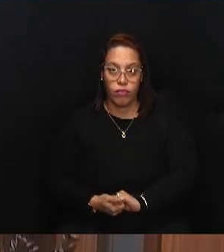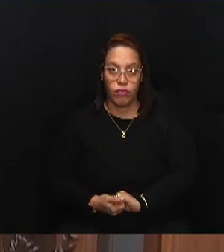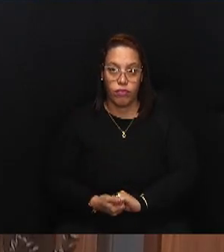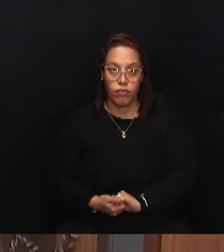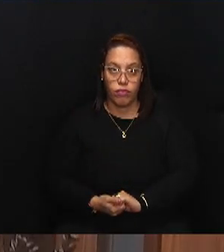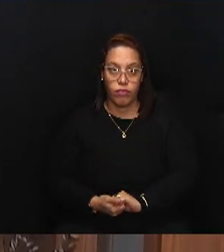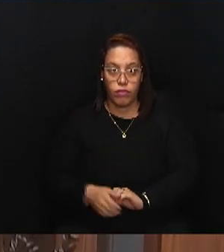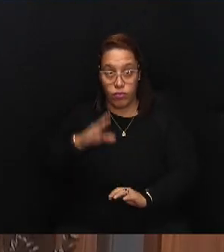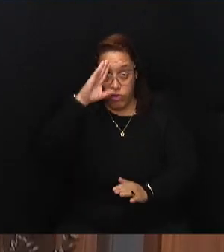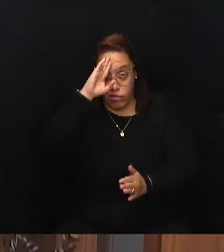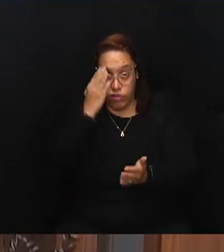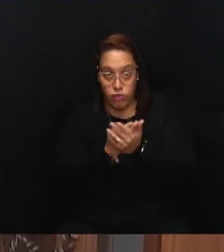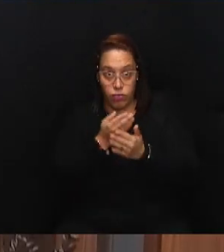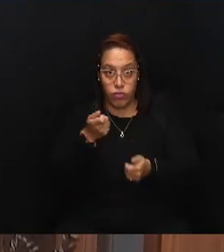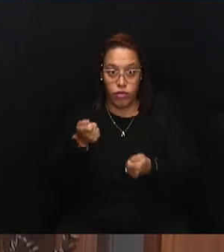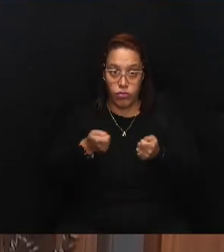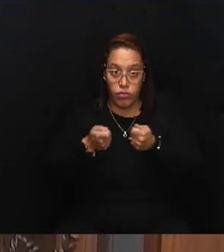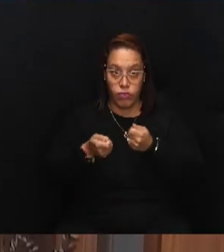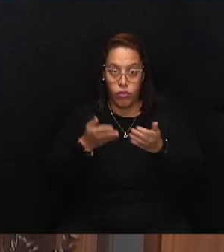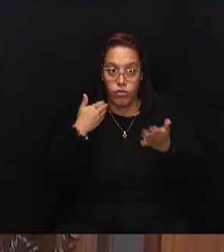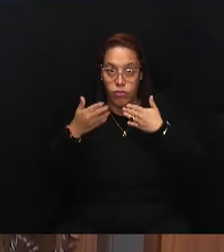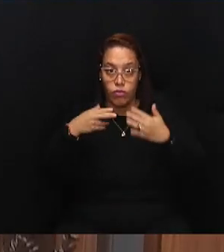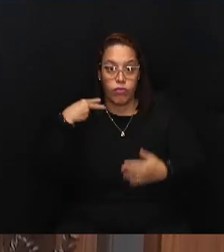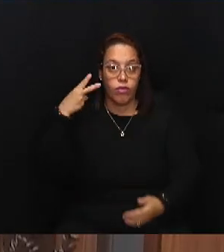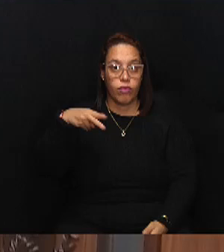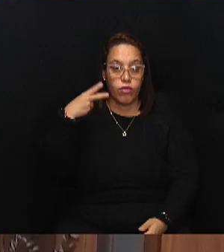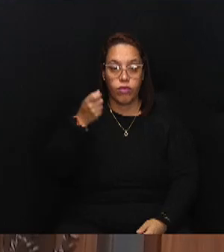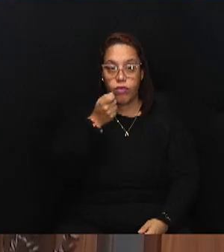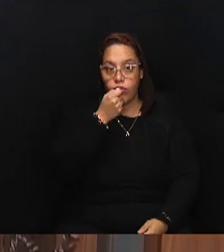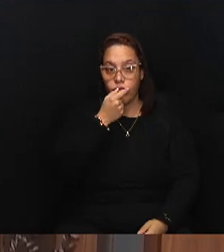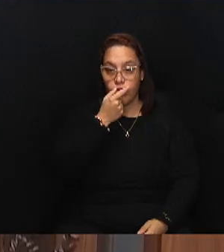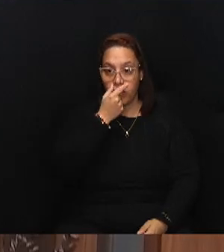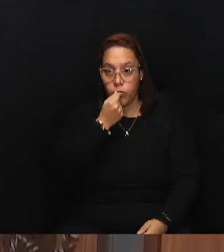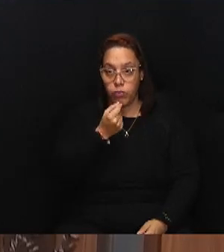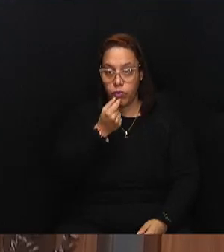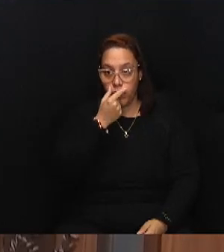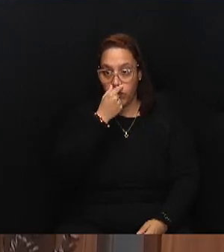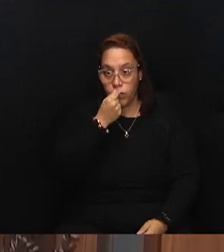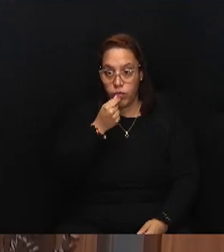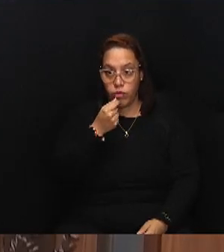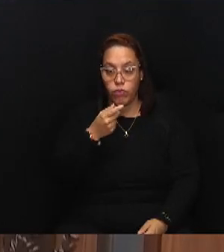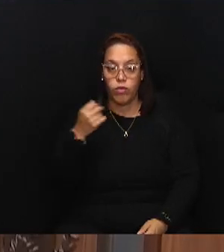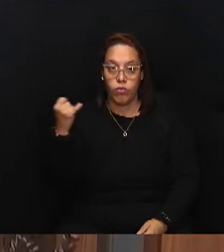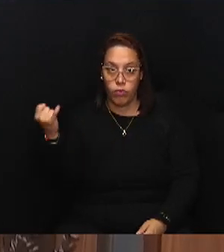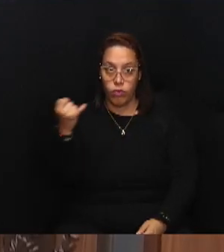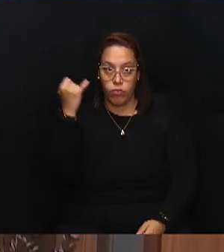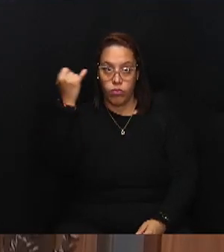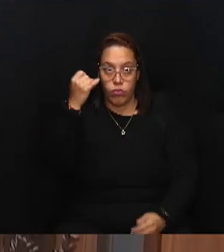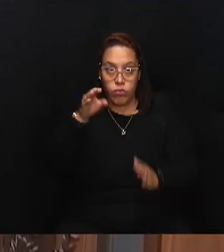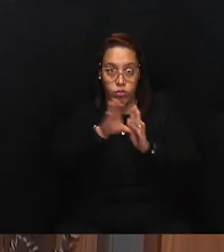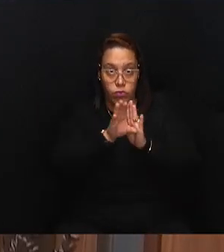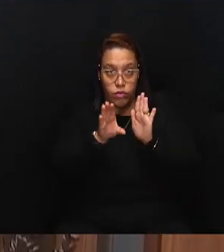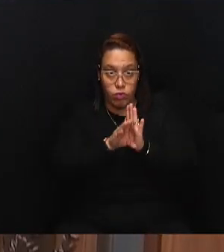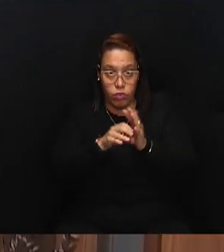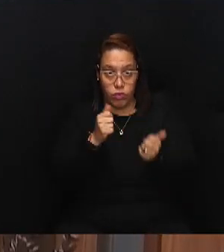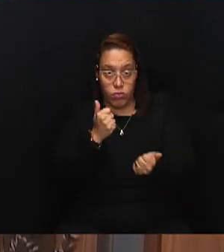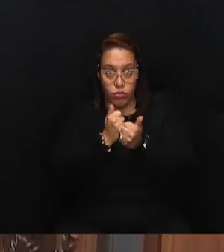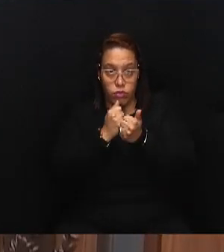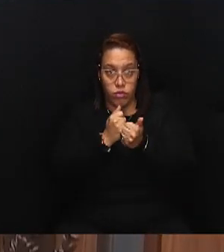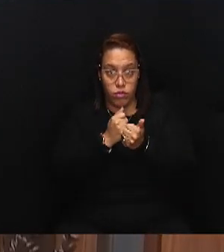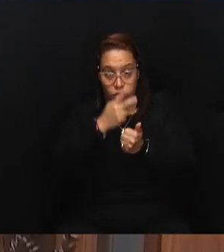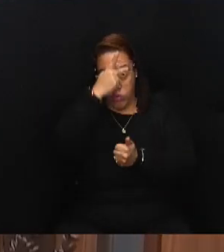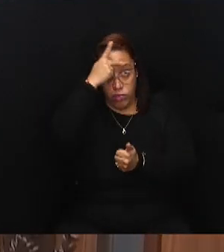Acredito que, como foi ponderado, estava até conversando com o vereador Roberto aqui no momento, essa é a importância do Programa Municipal de Apoio e Proteção ao